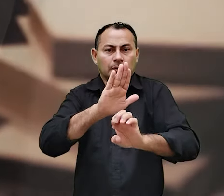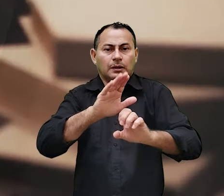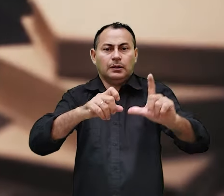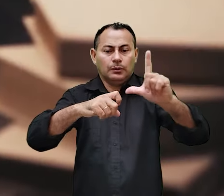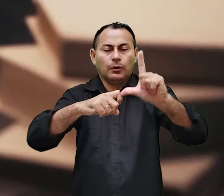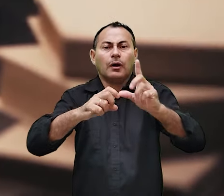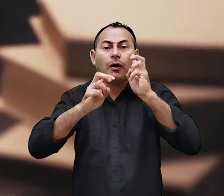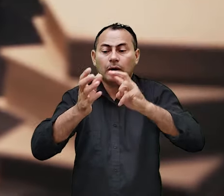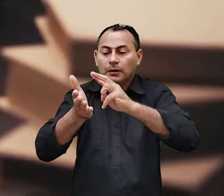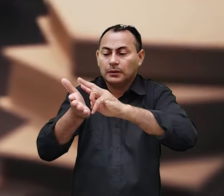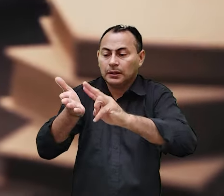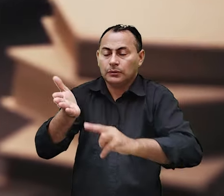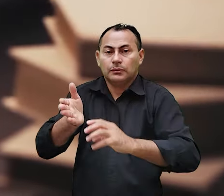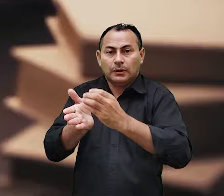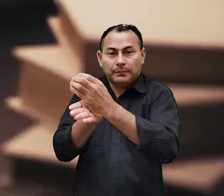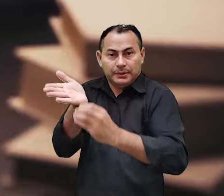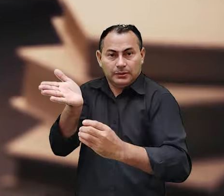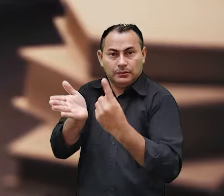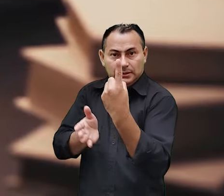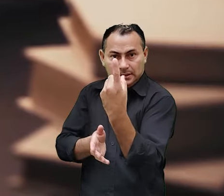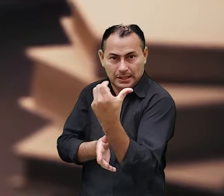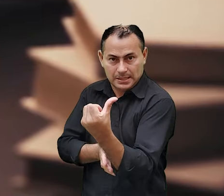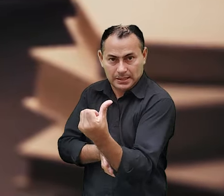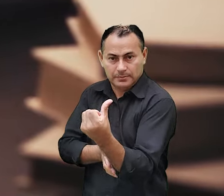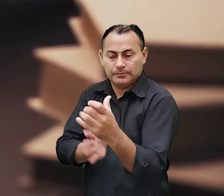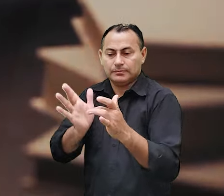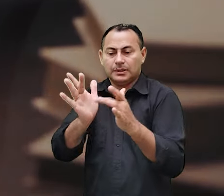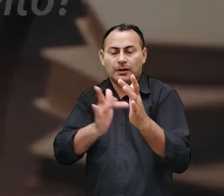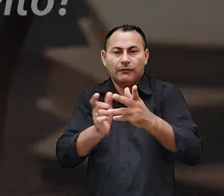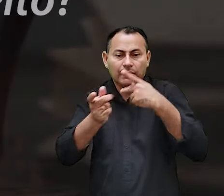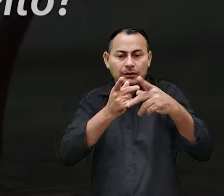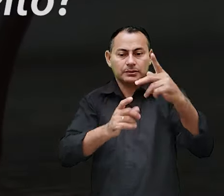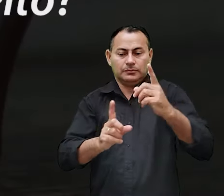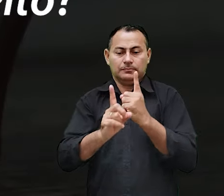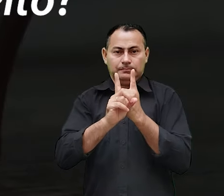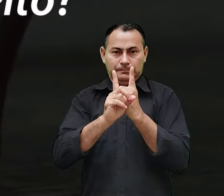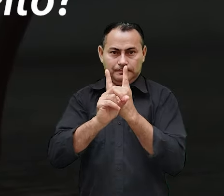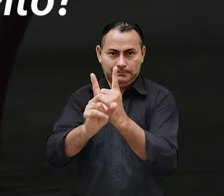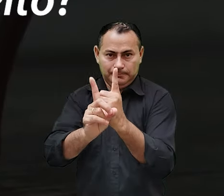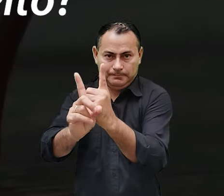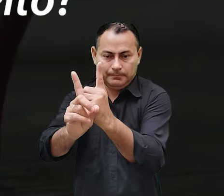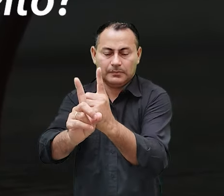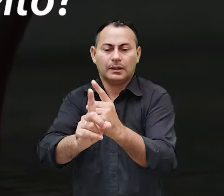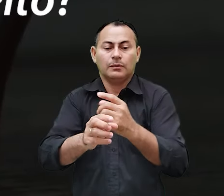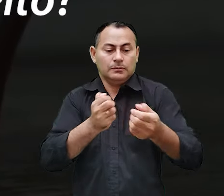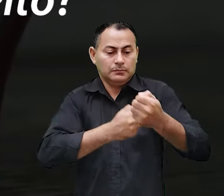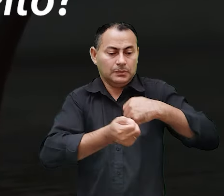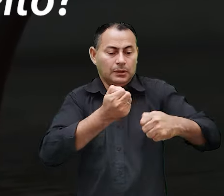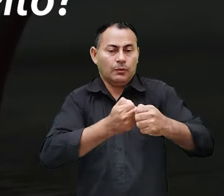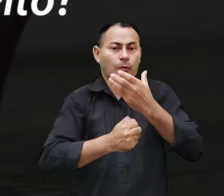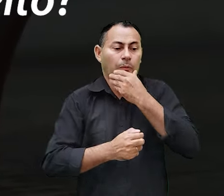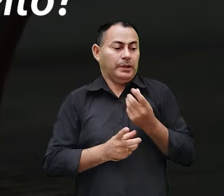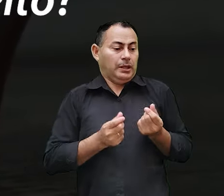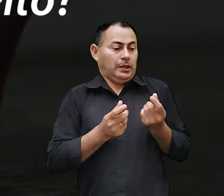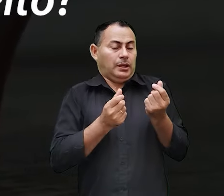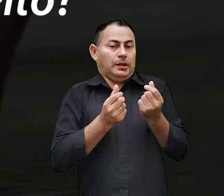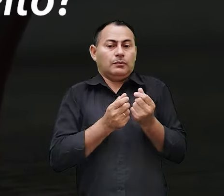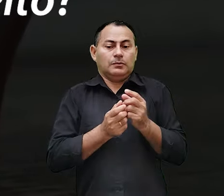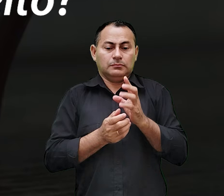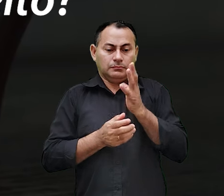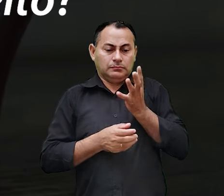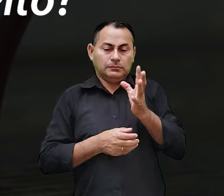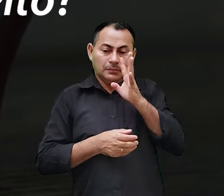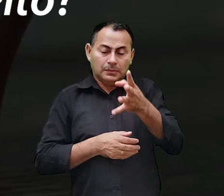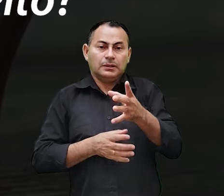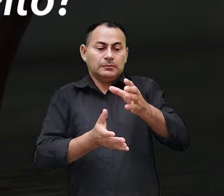do Evangelho de Lucas, ouça a leitura do capítulo 16. Jesus disse a seus discípulos: o administrador de um homem